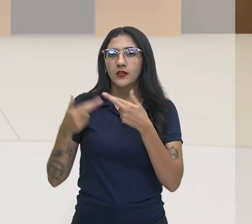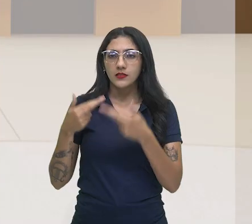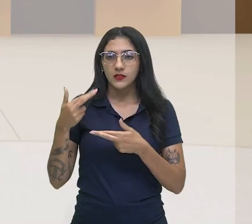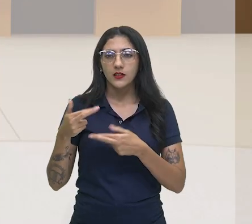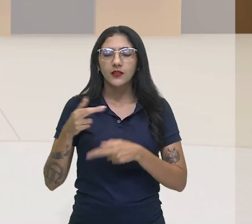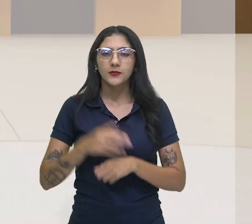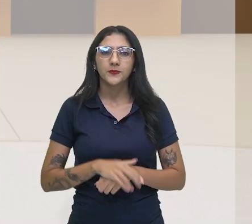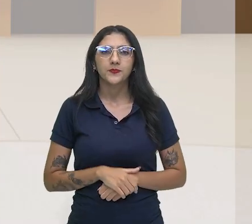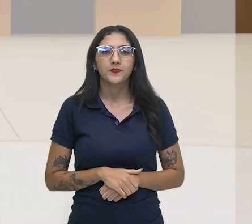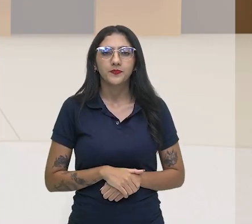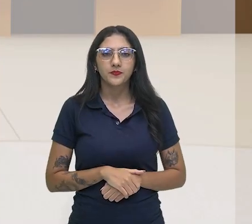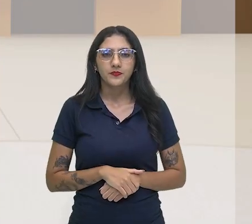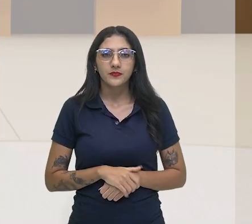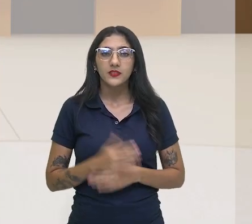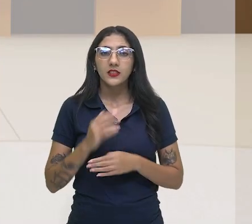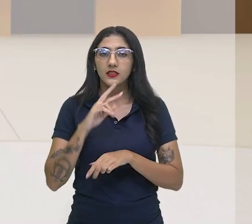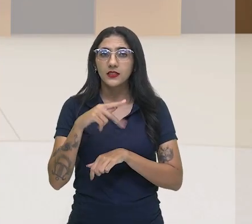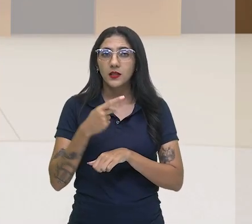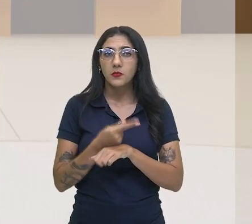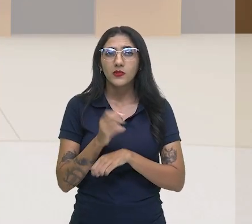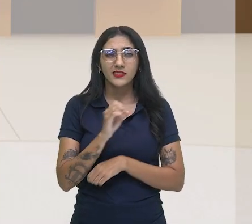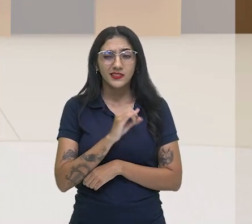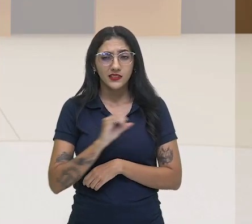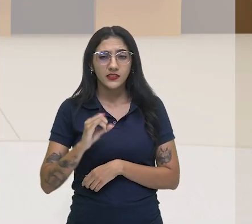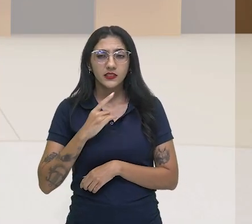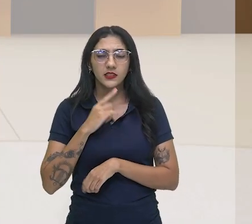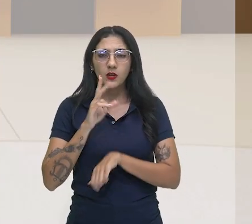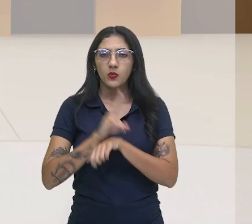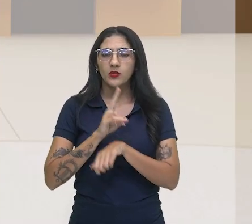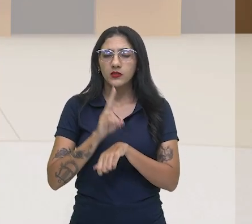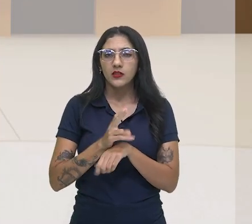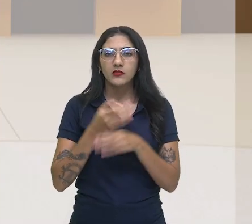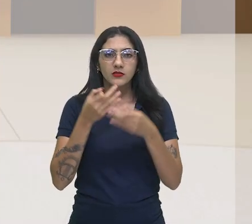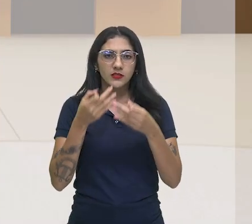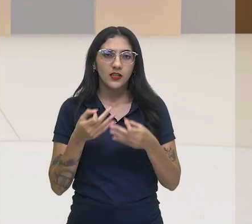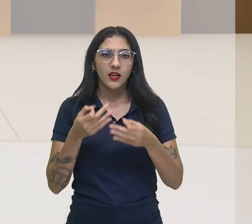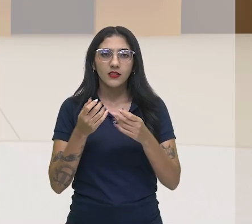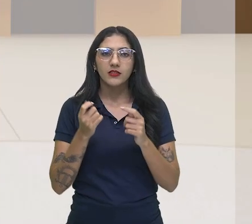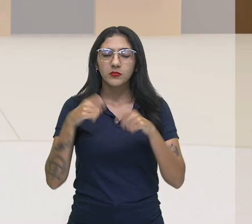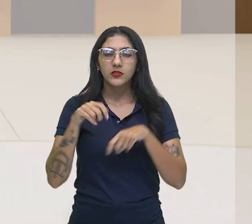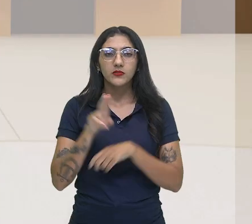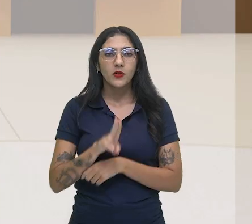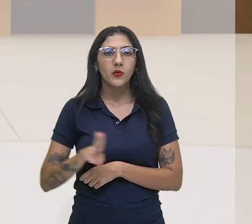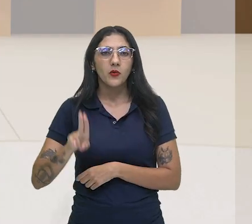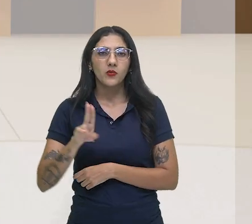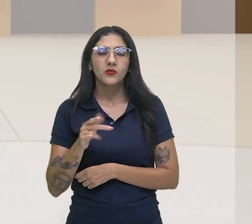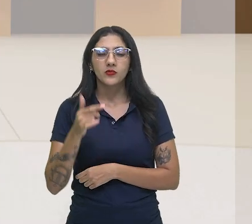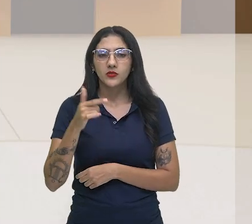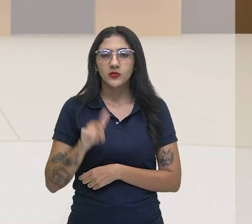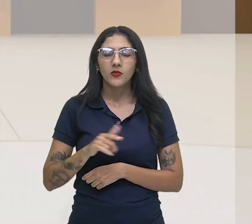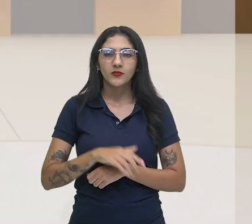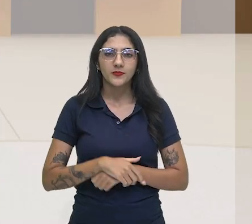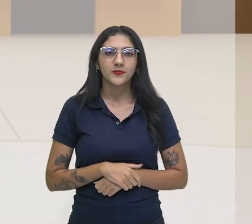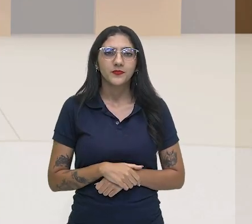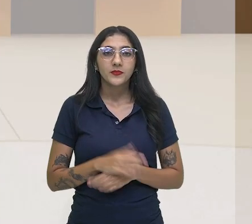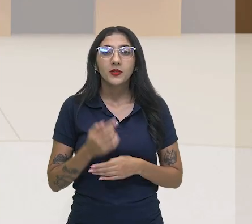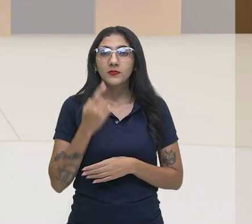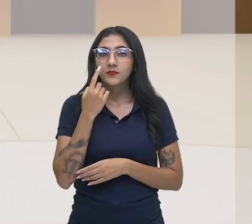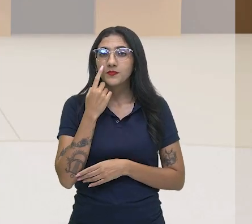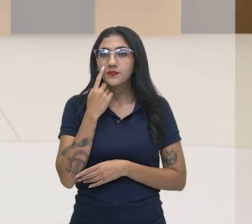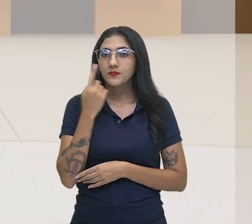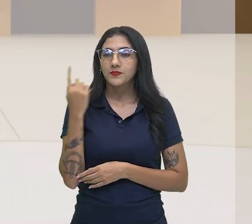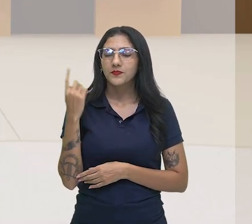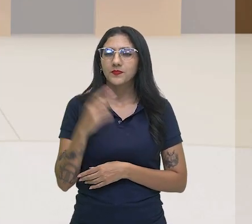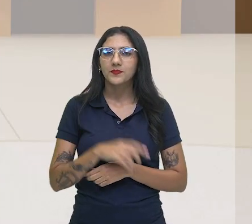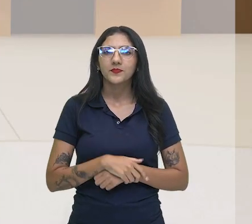professora. E depois, se a gente tiver o cuidado com esse descarte, pode até ser reutilizado. Então vamos ver aí o que é coleta seletiva.